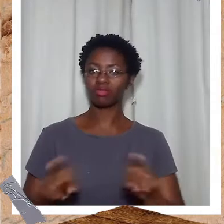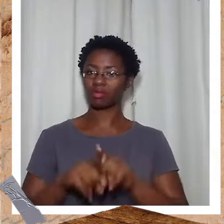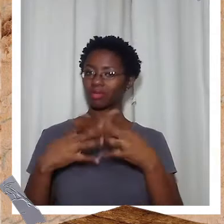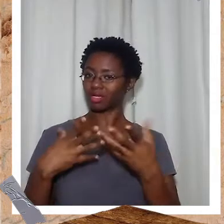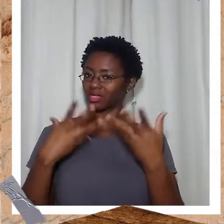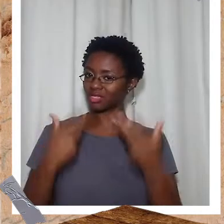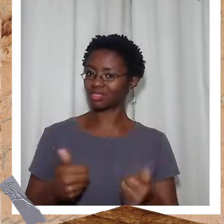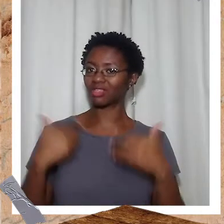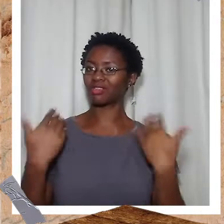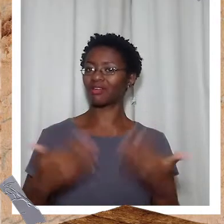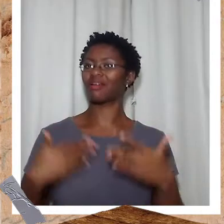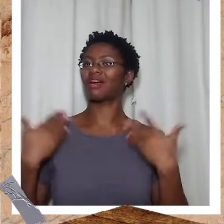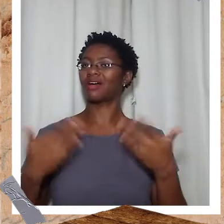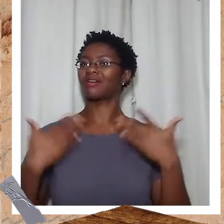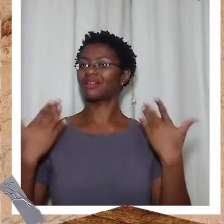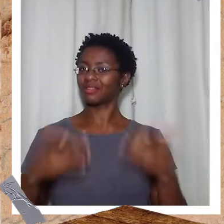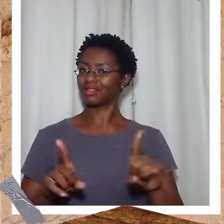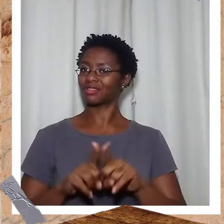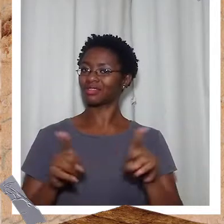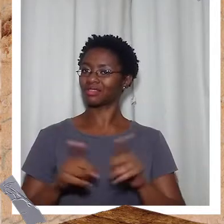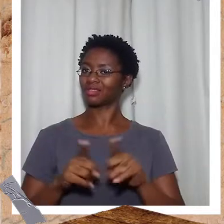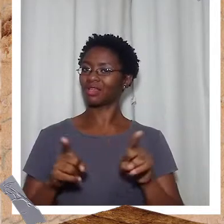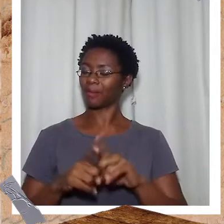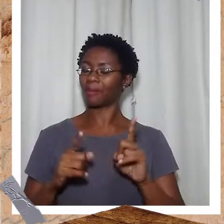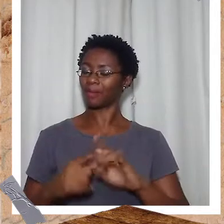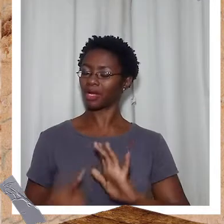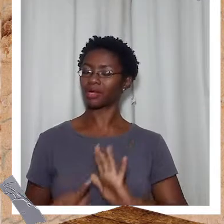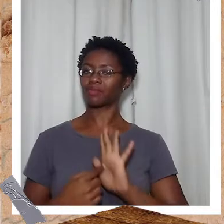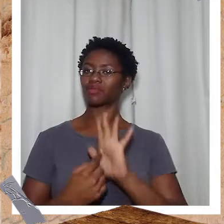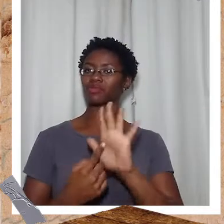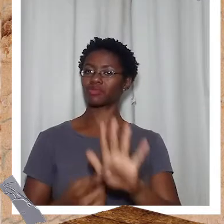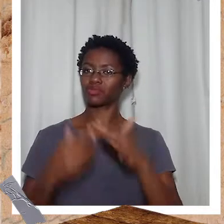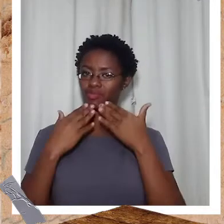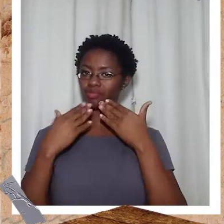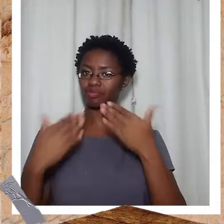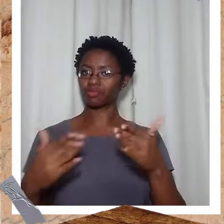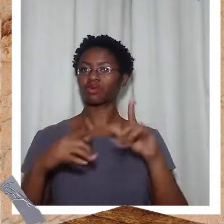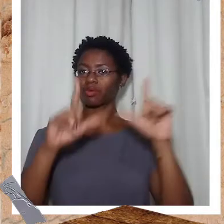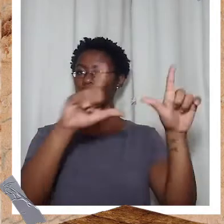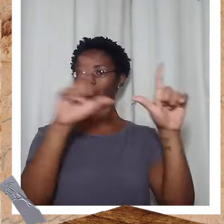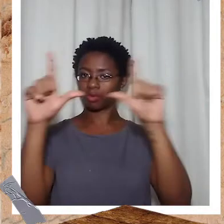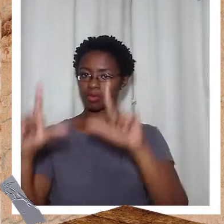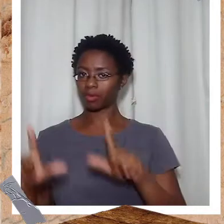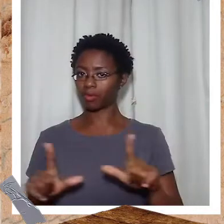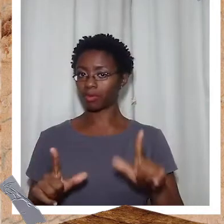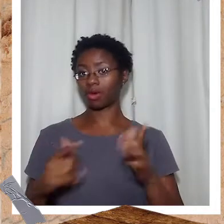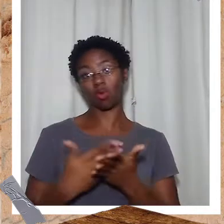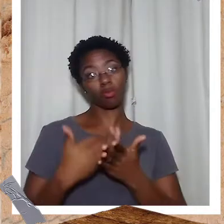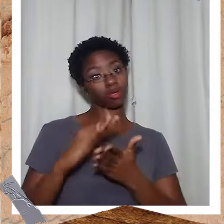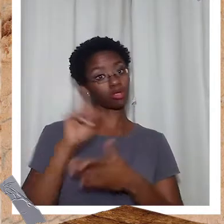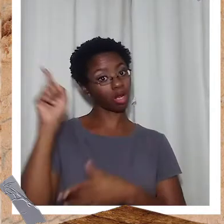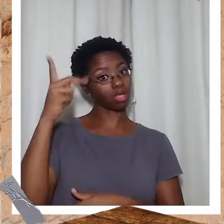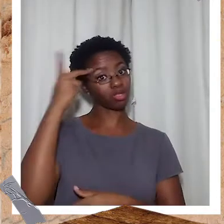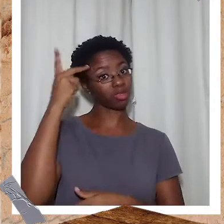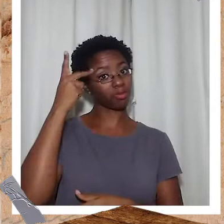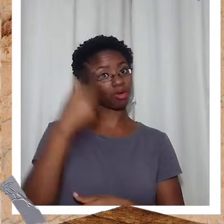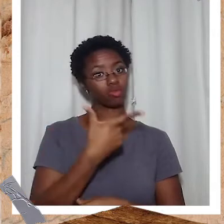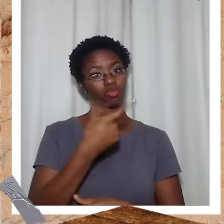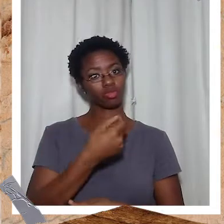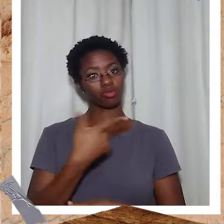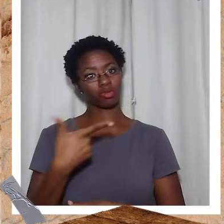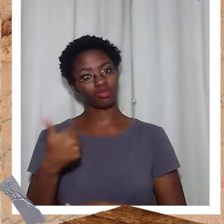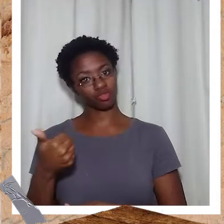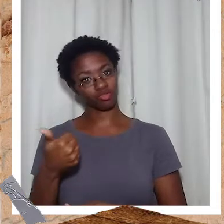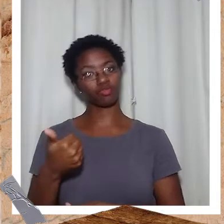com muita alegria também abrigar essa exposição que começará em São Paulo em 2021, né?